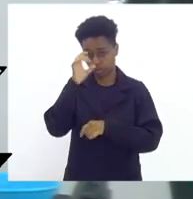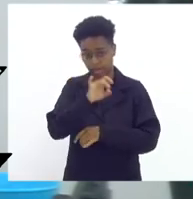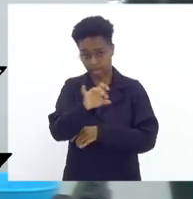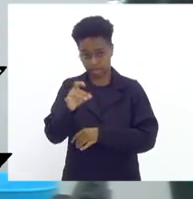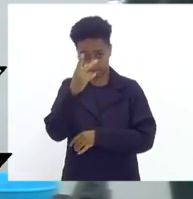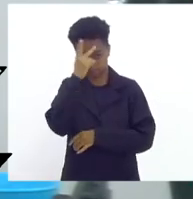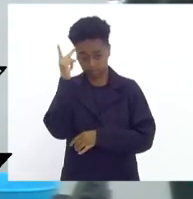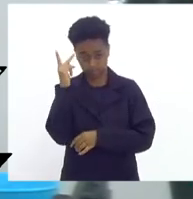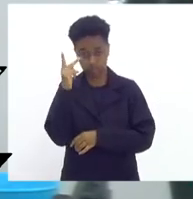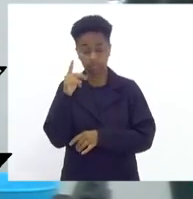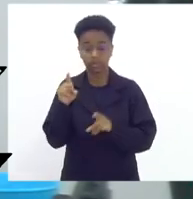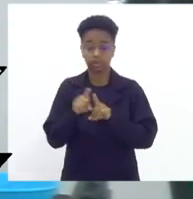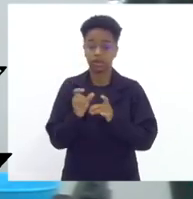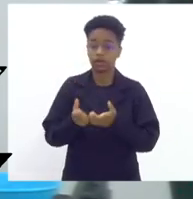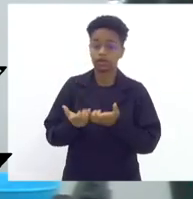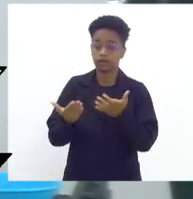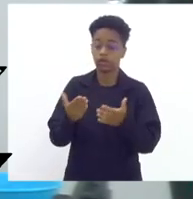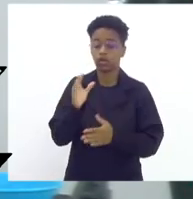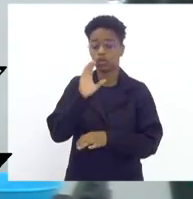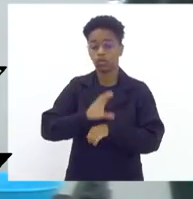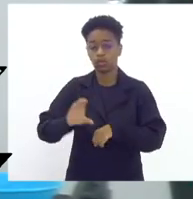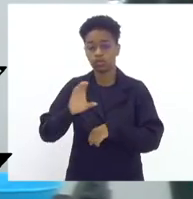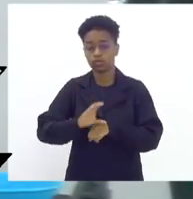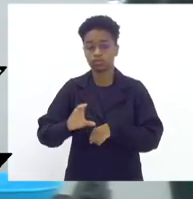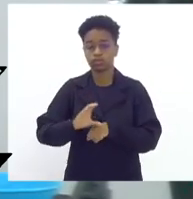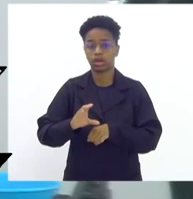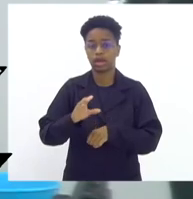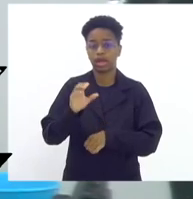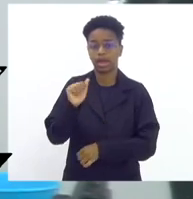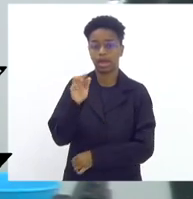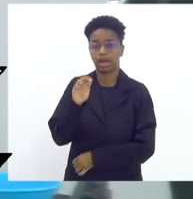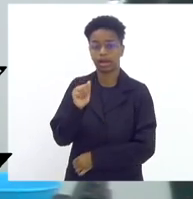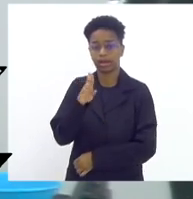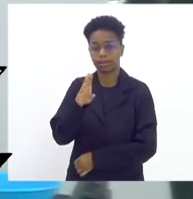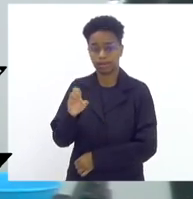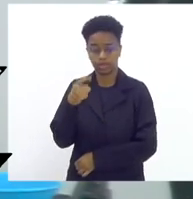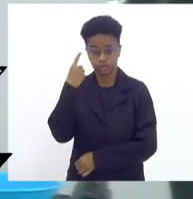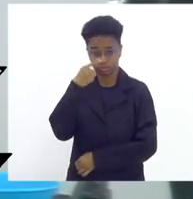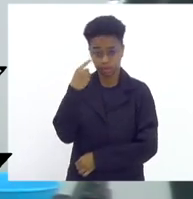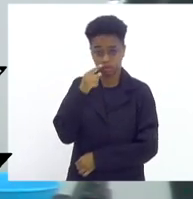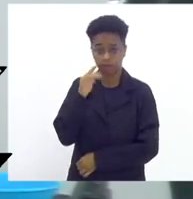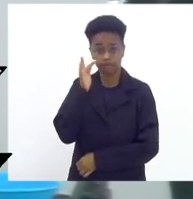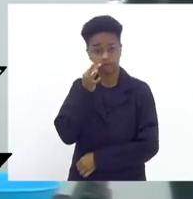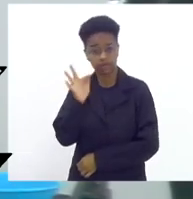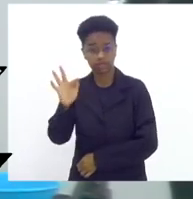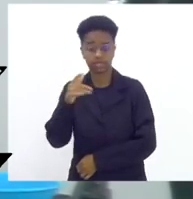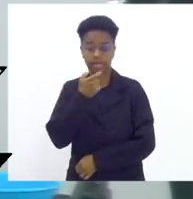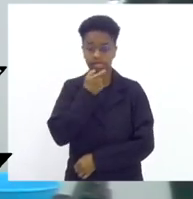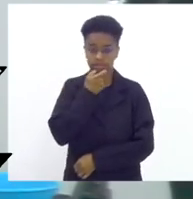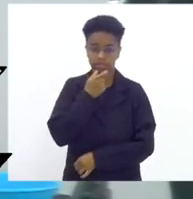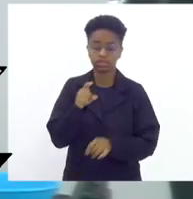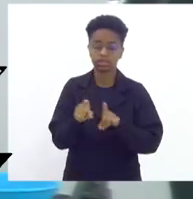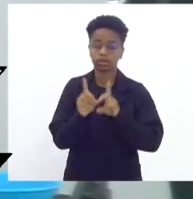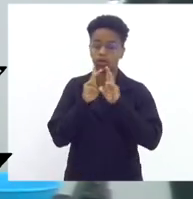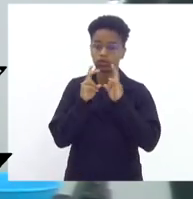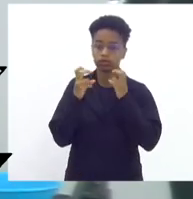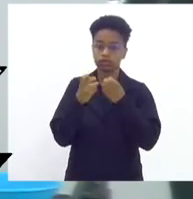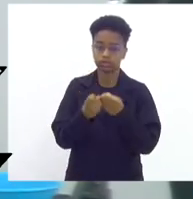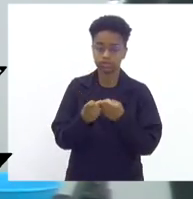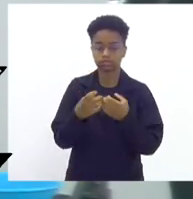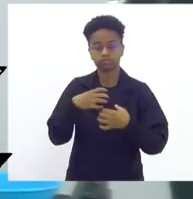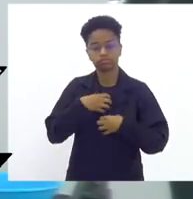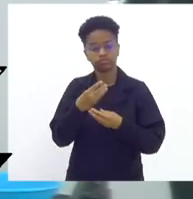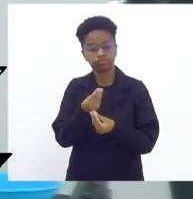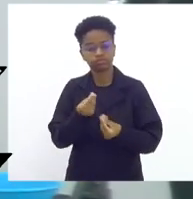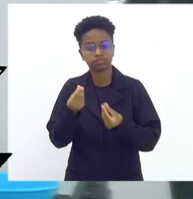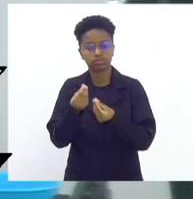oferecer mais cursos de árabe espanhol francês e inglês e oficina de sensibilização ao Refúgio que